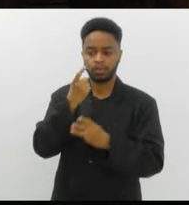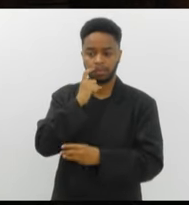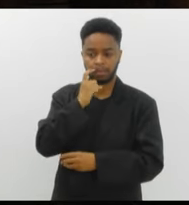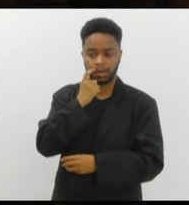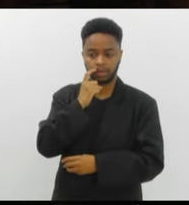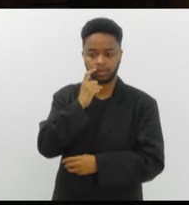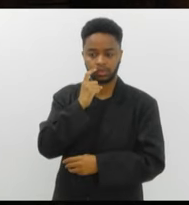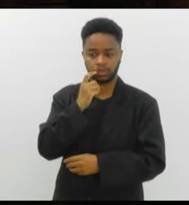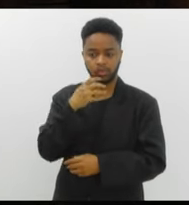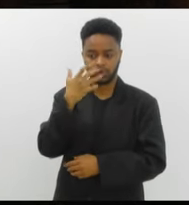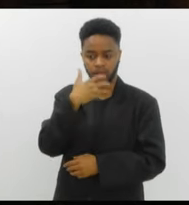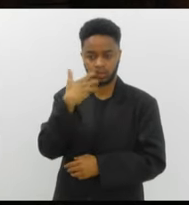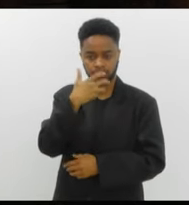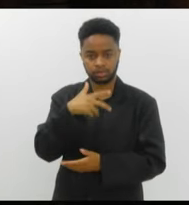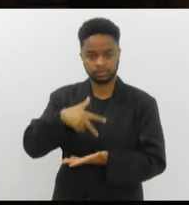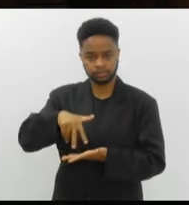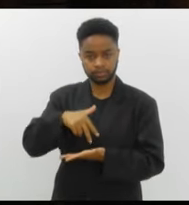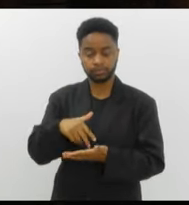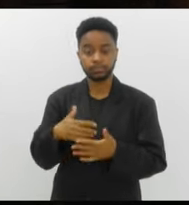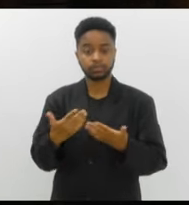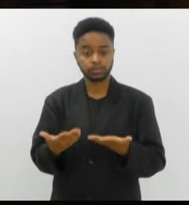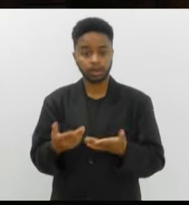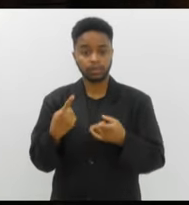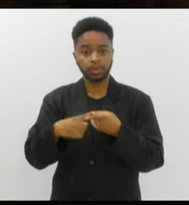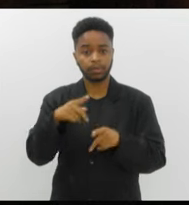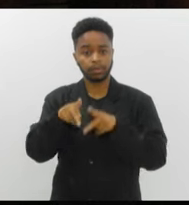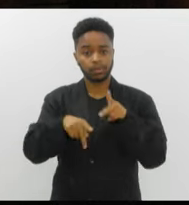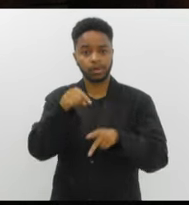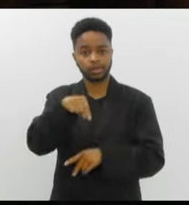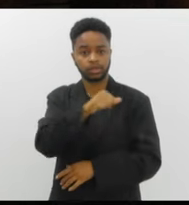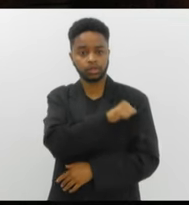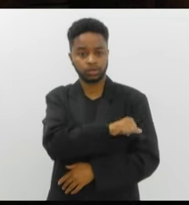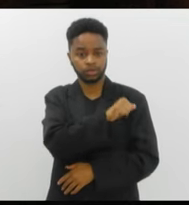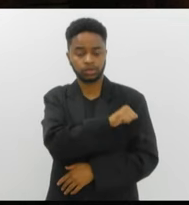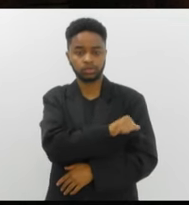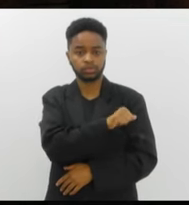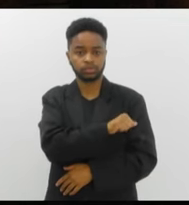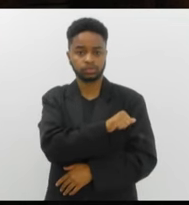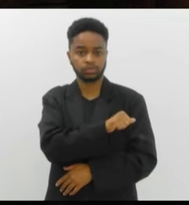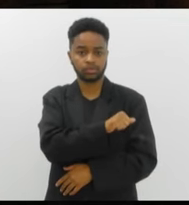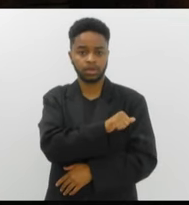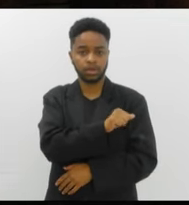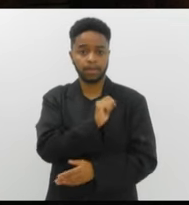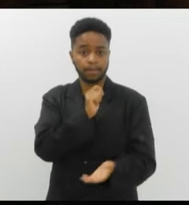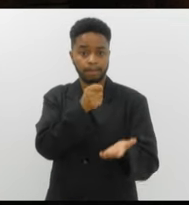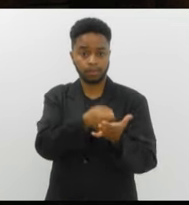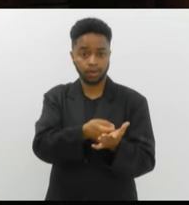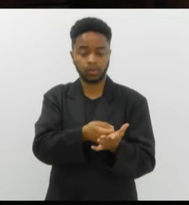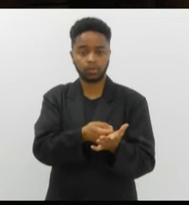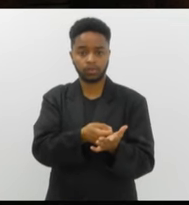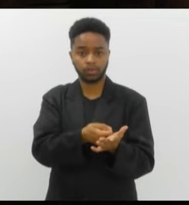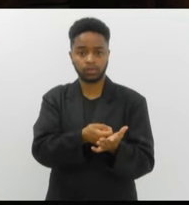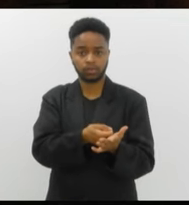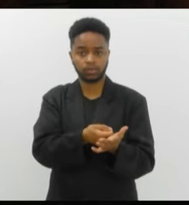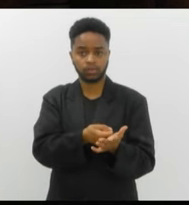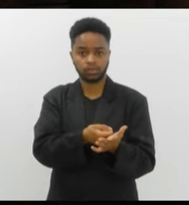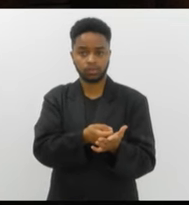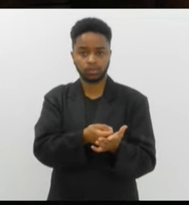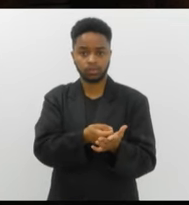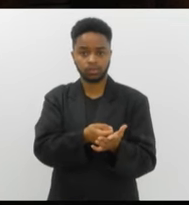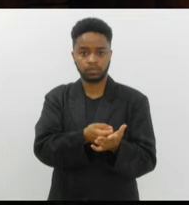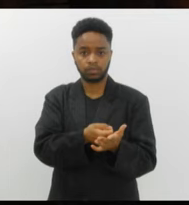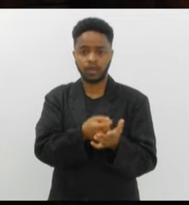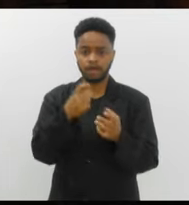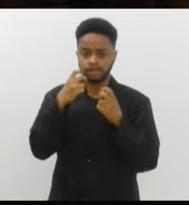porra. Um show que atormentou a população de bem do Rio de Janeiro. Financiou aquele